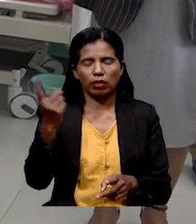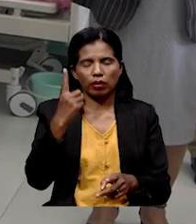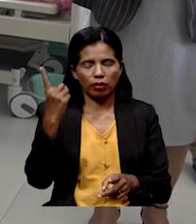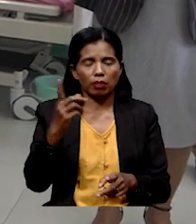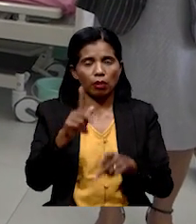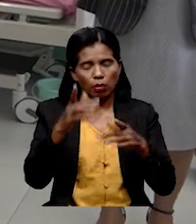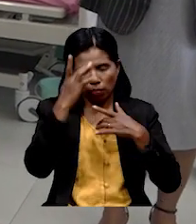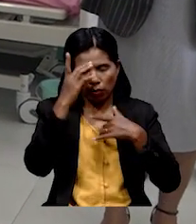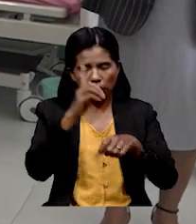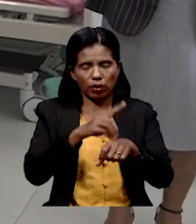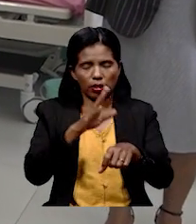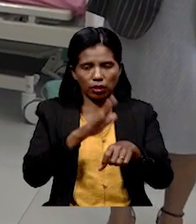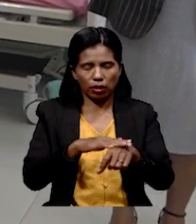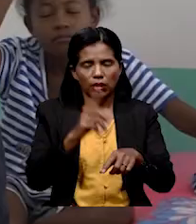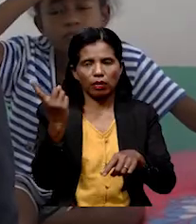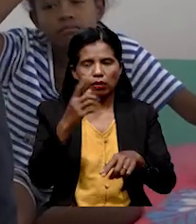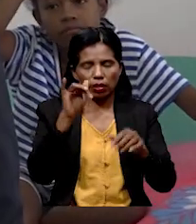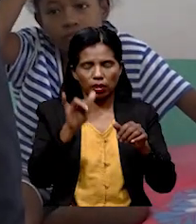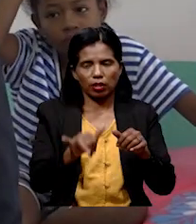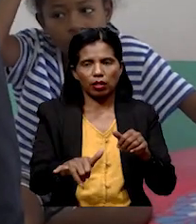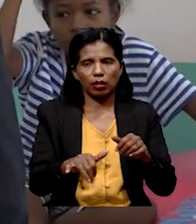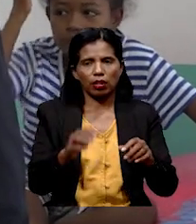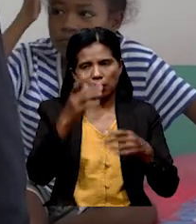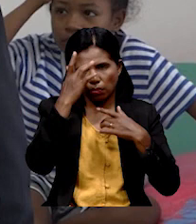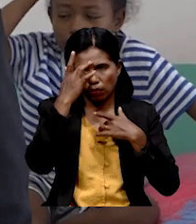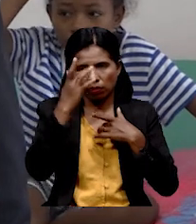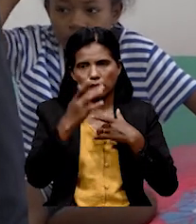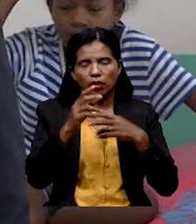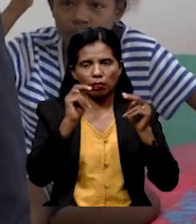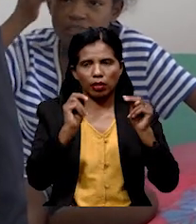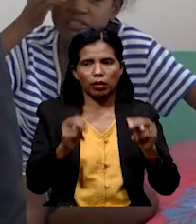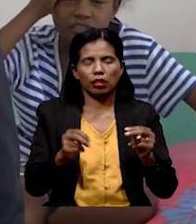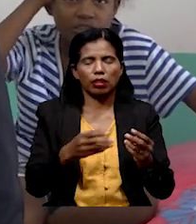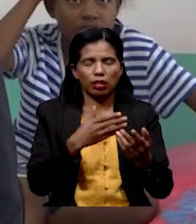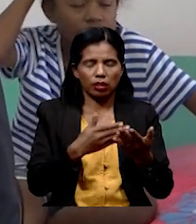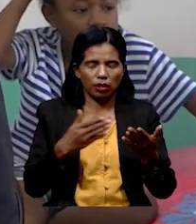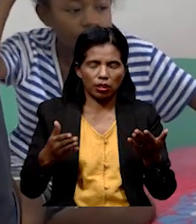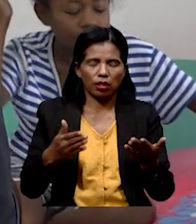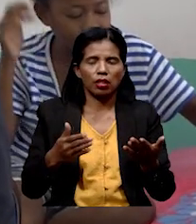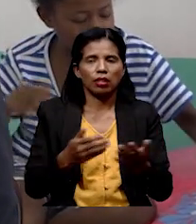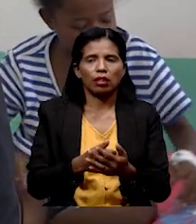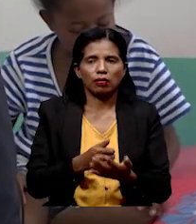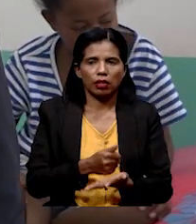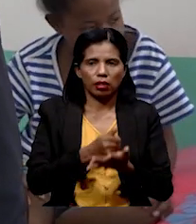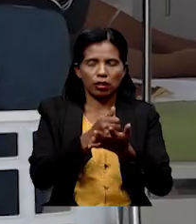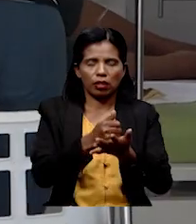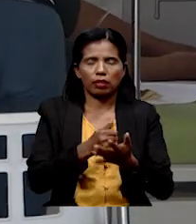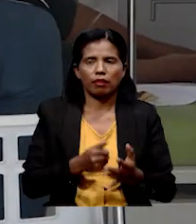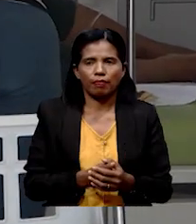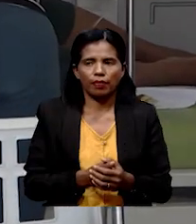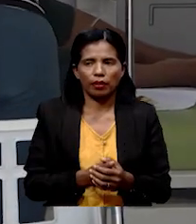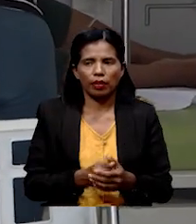la transfere ba ia Tacitolo, tamba paciente sira precisa facilidade ne be acessível. Tuir Bonifácio,